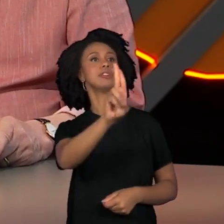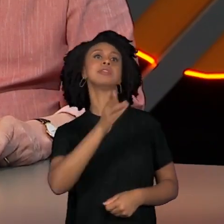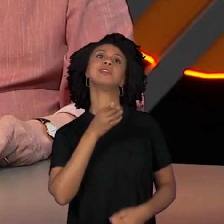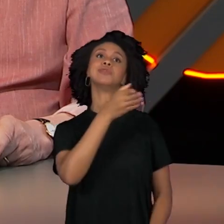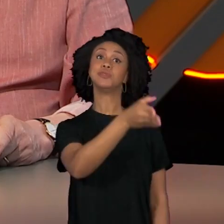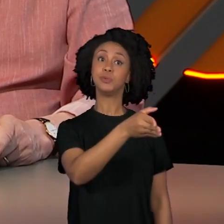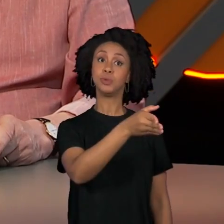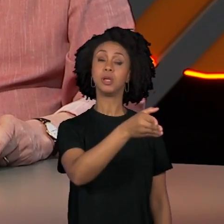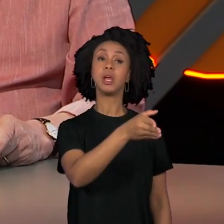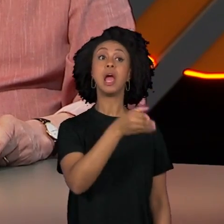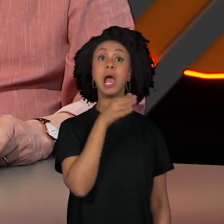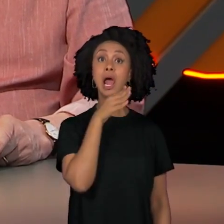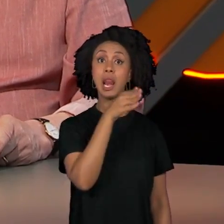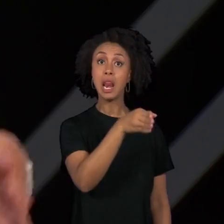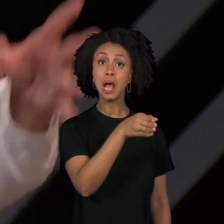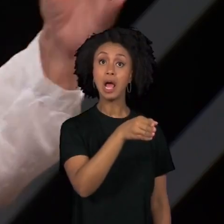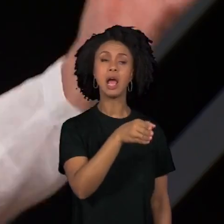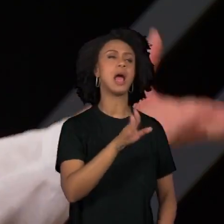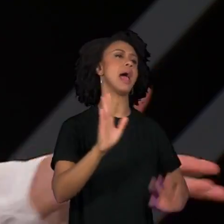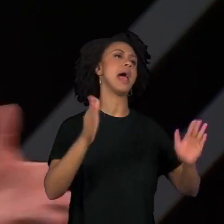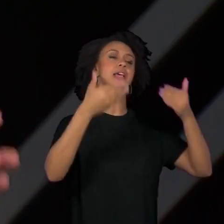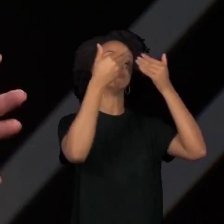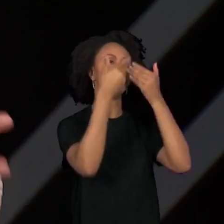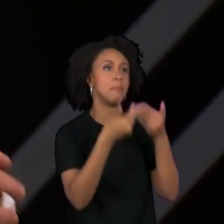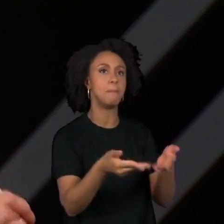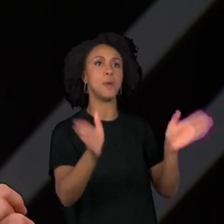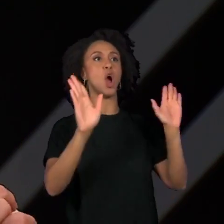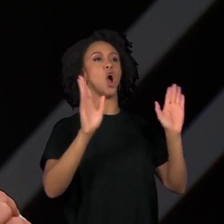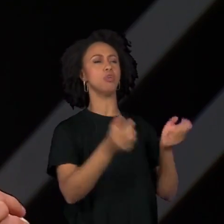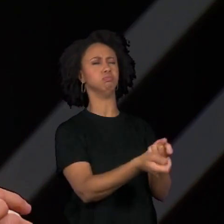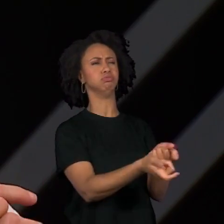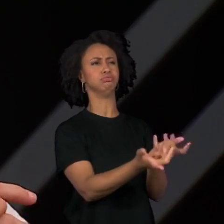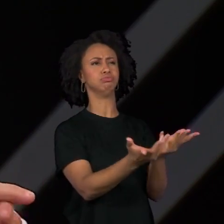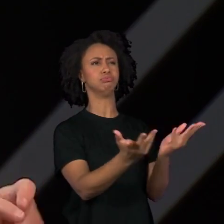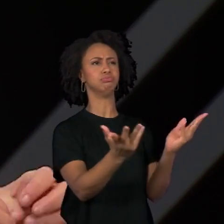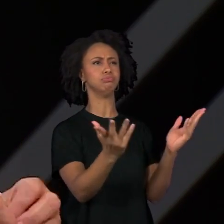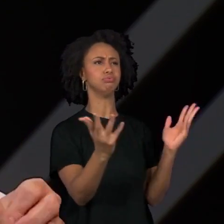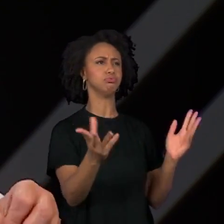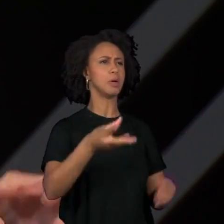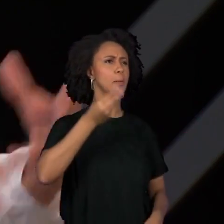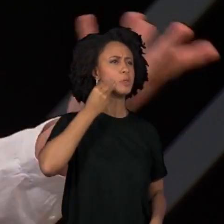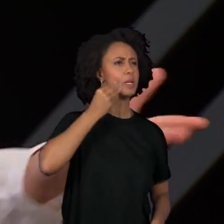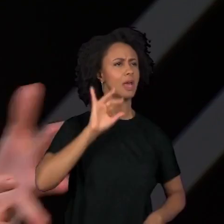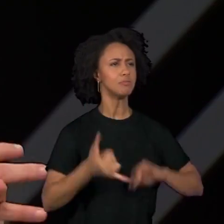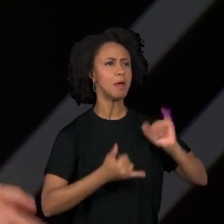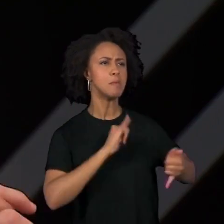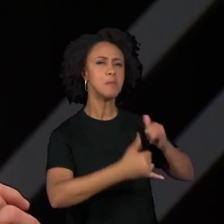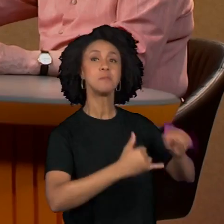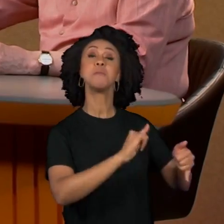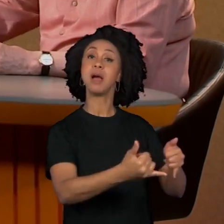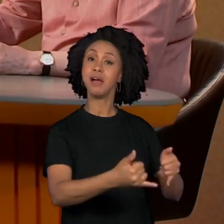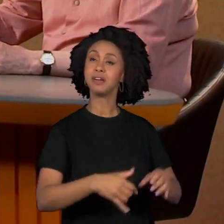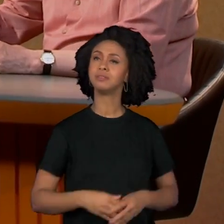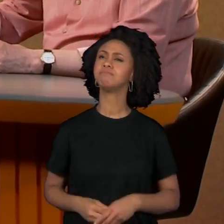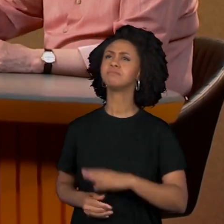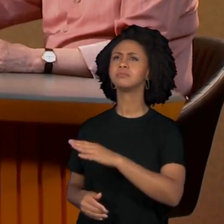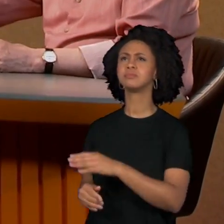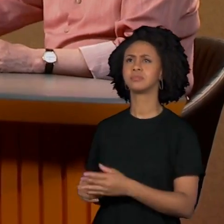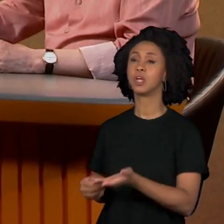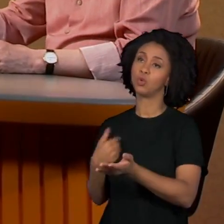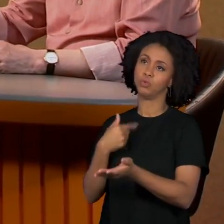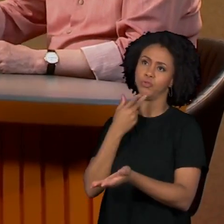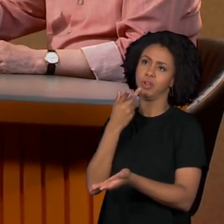E na universidade eu conheci, aí abriu aquele leque de possibilidades. Os frequentadores